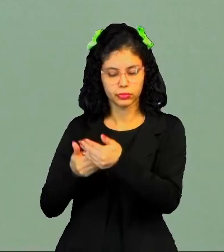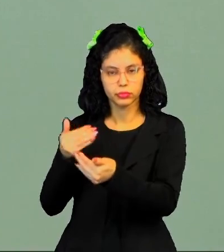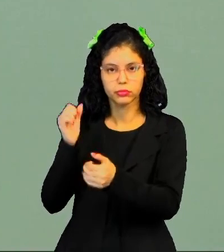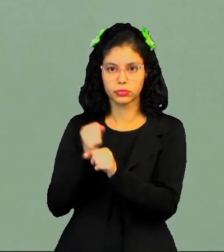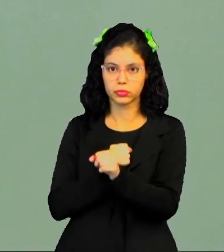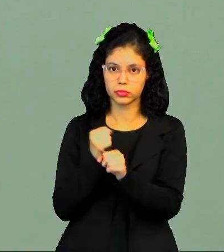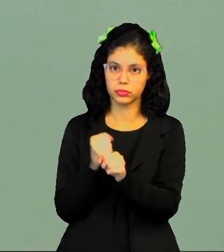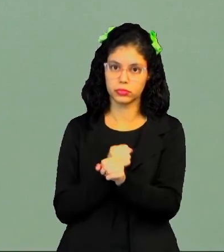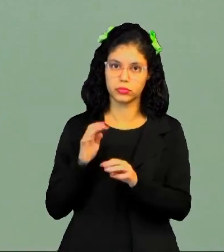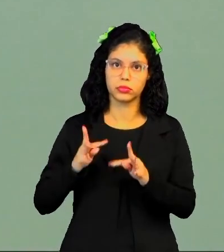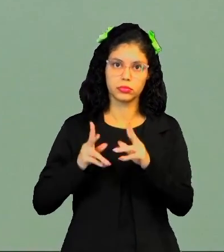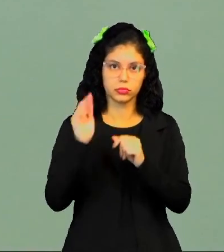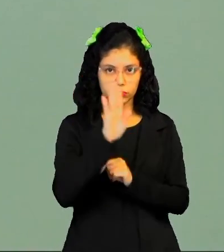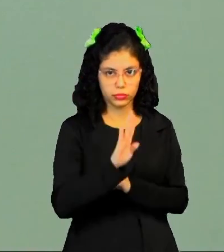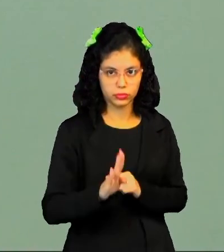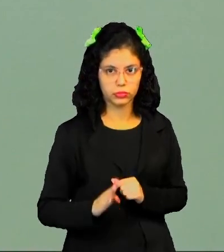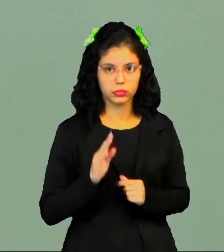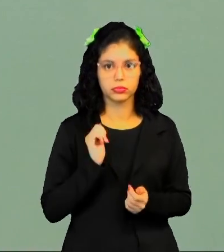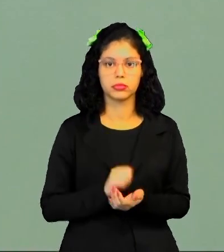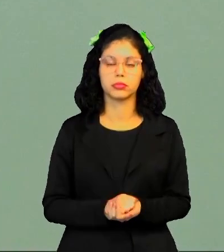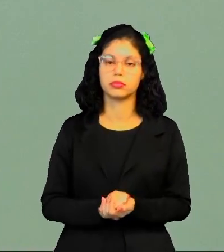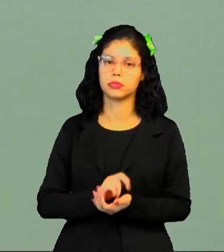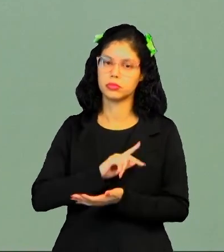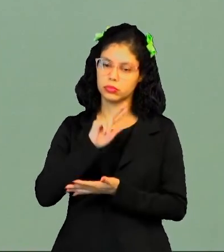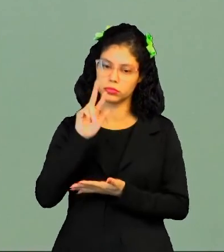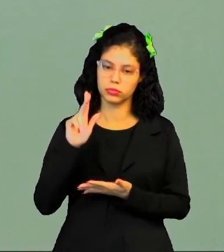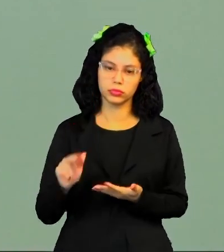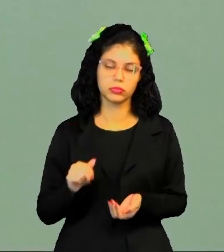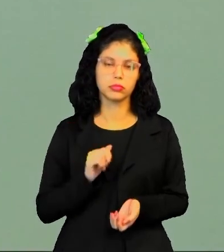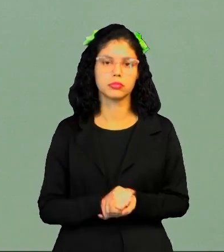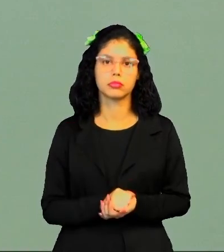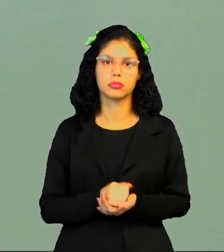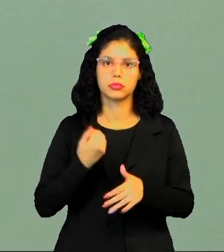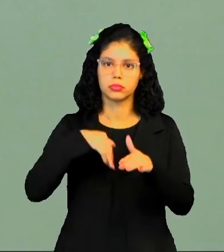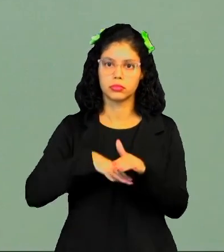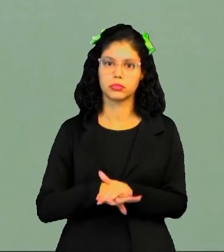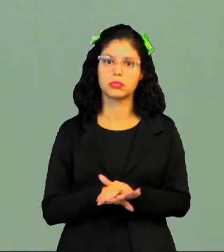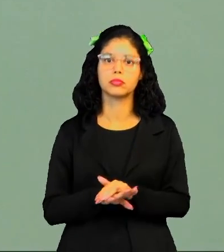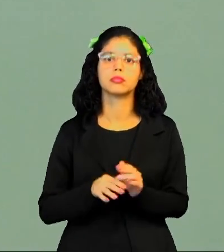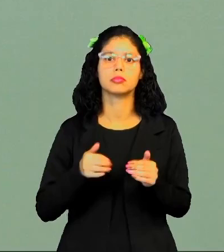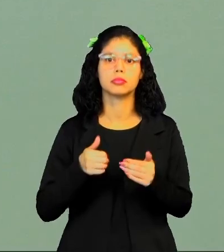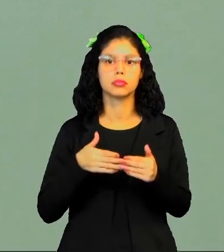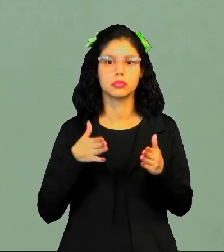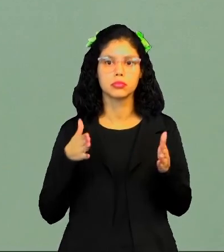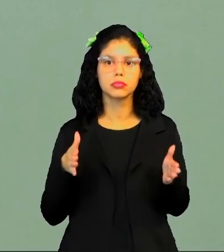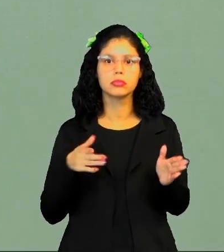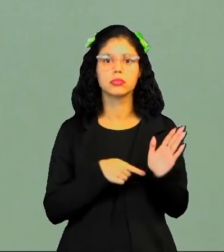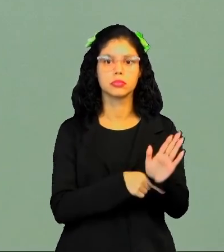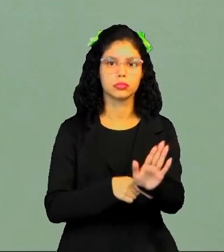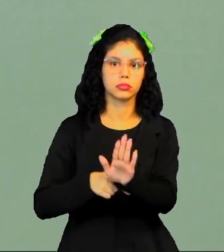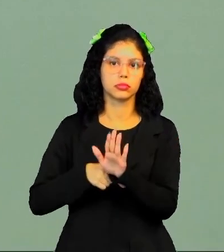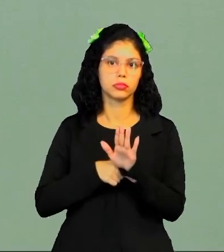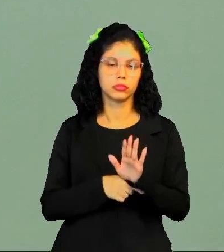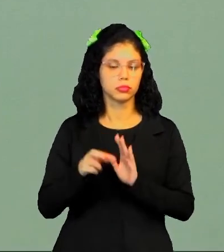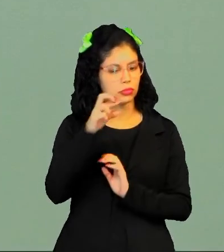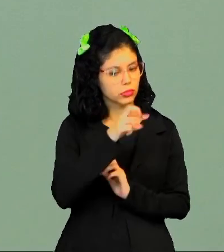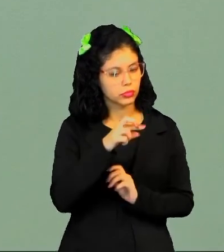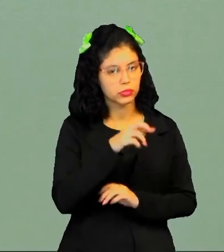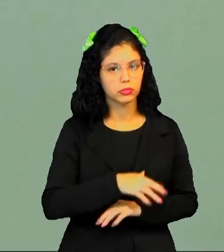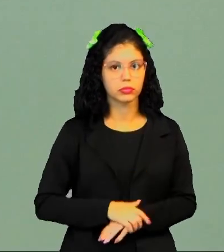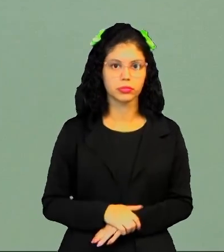desses anos, por todo o Brasil, vários arquivos da ditadura militar foram abertos, né, e expostos para